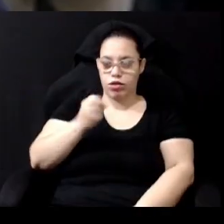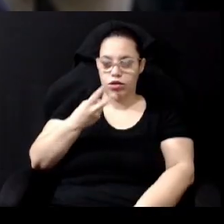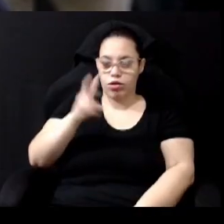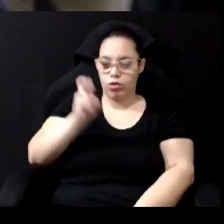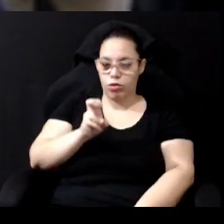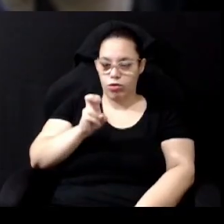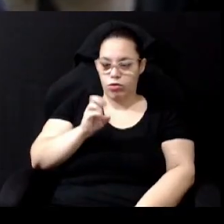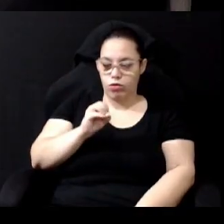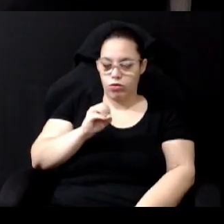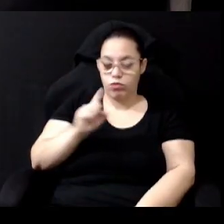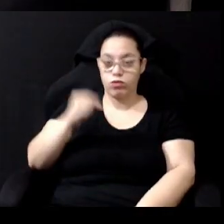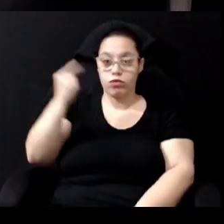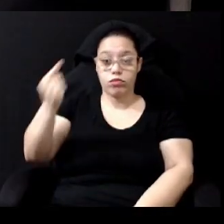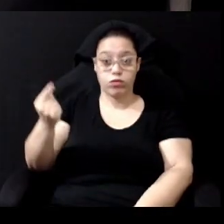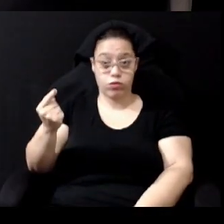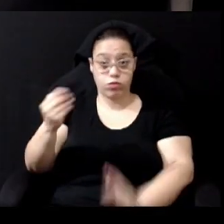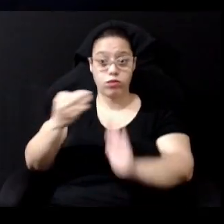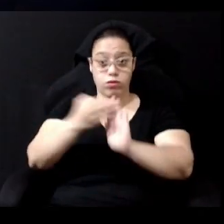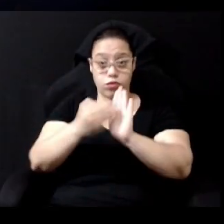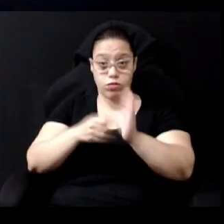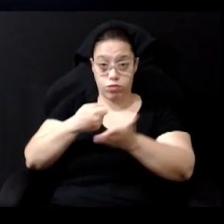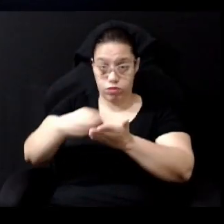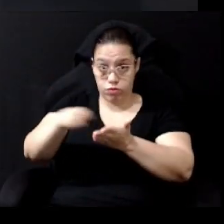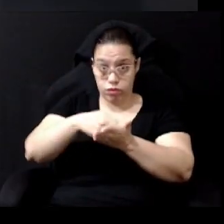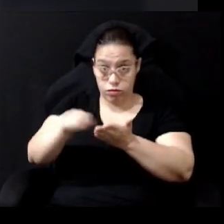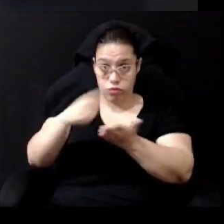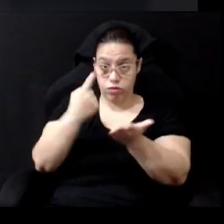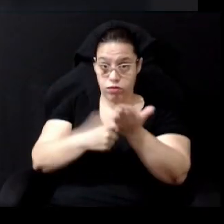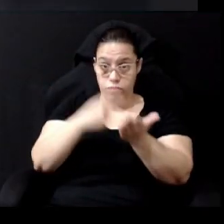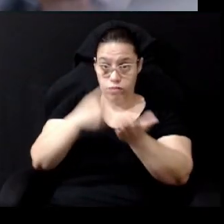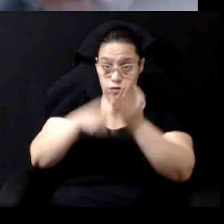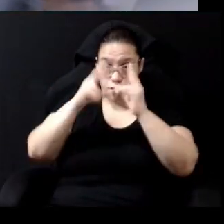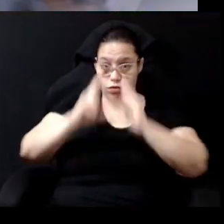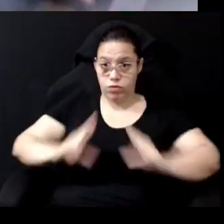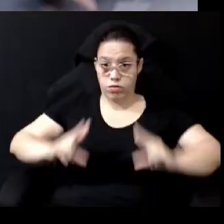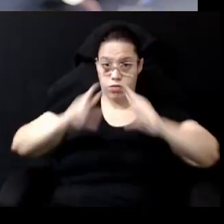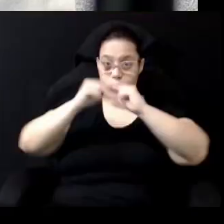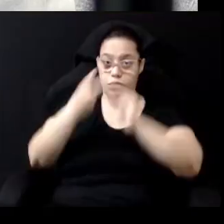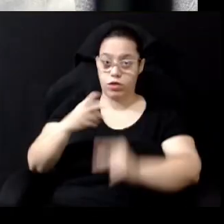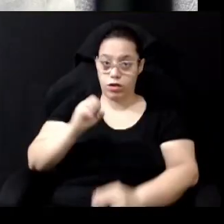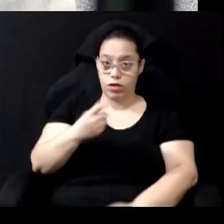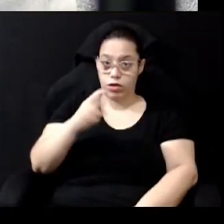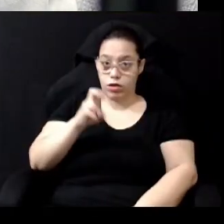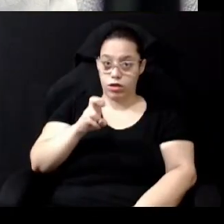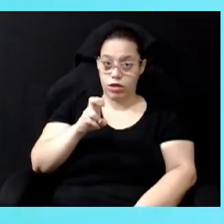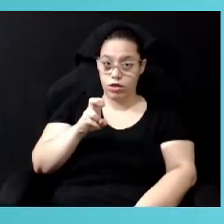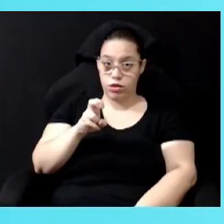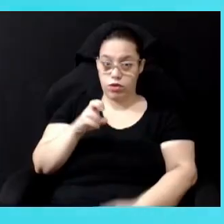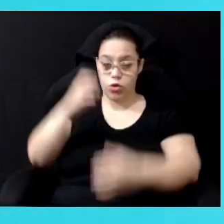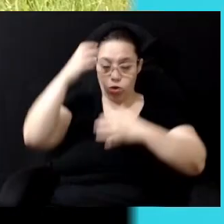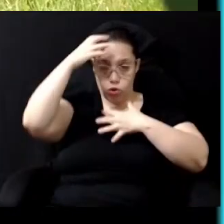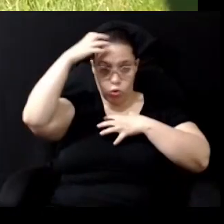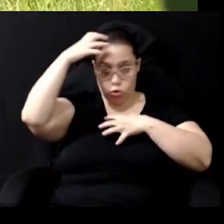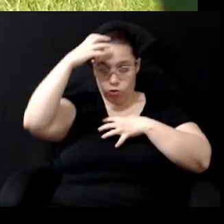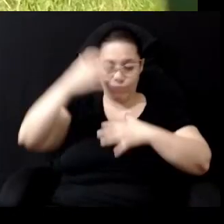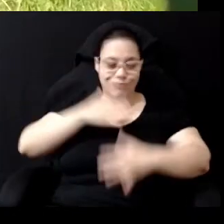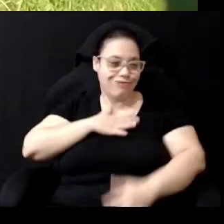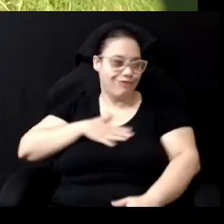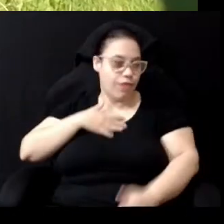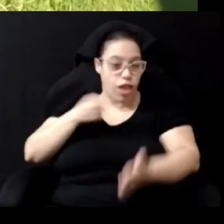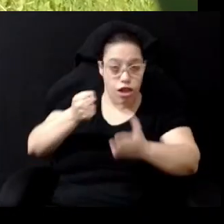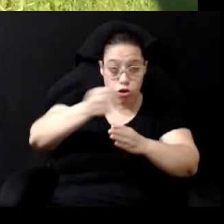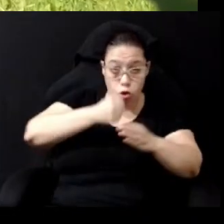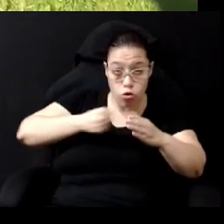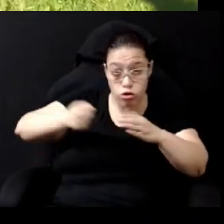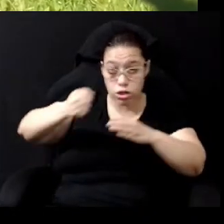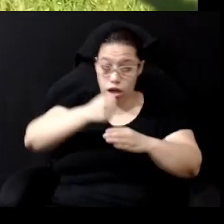zero até 2050, entre outras medidas assinadas no Acordo de Paris em 2015. Chimpanzés